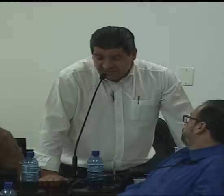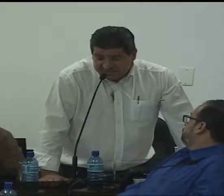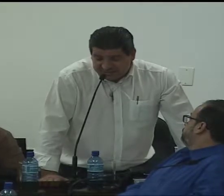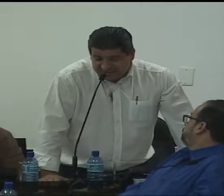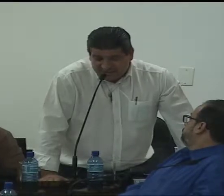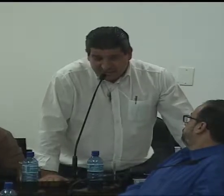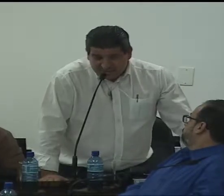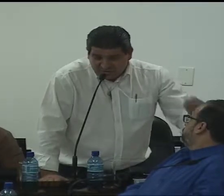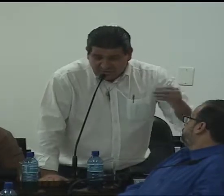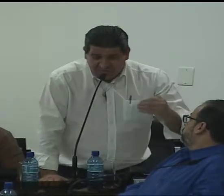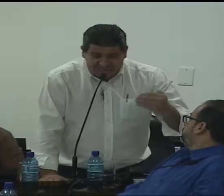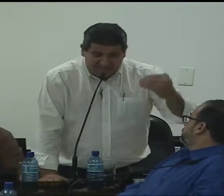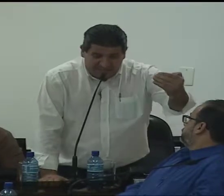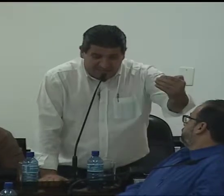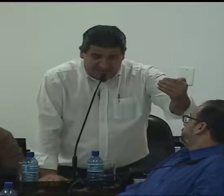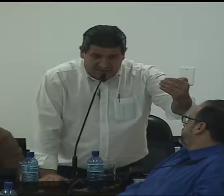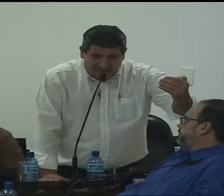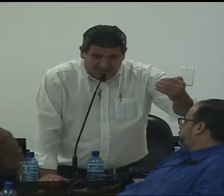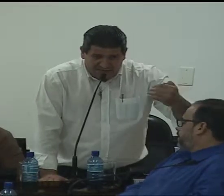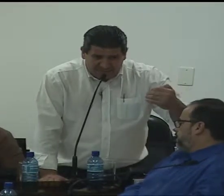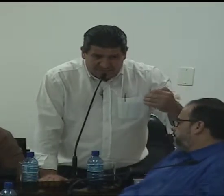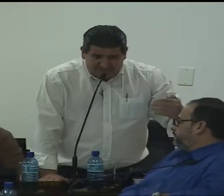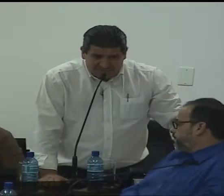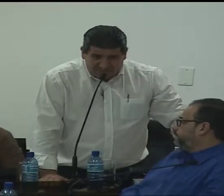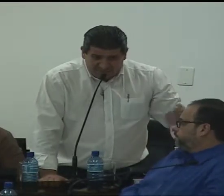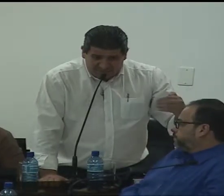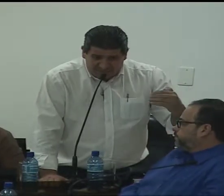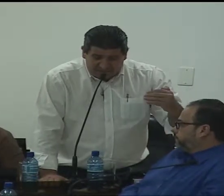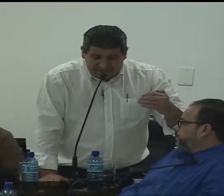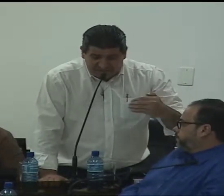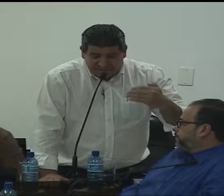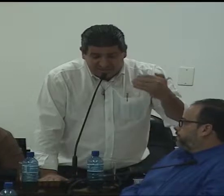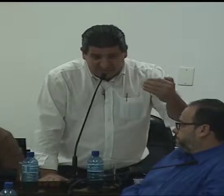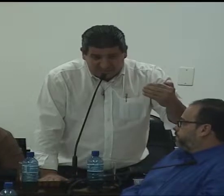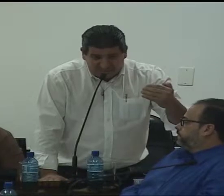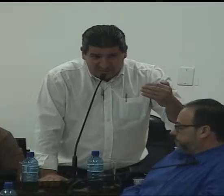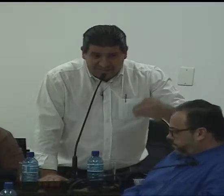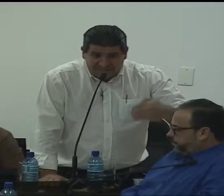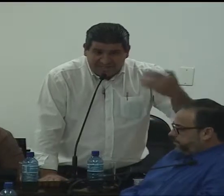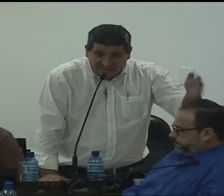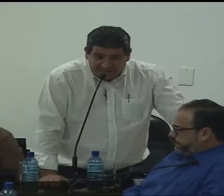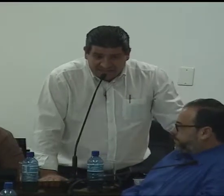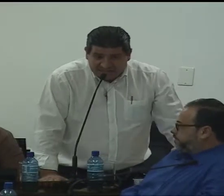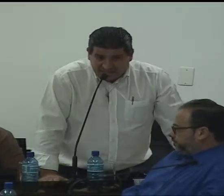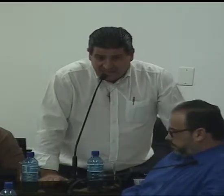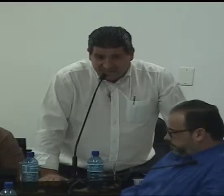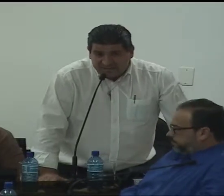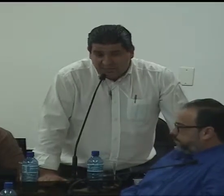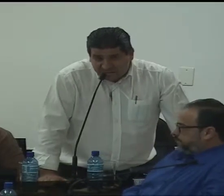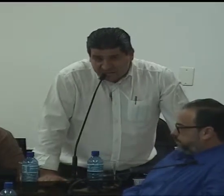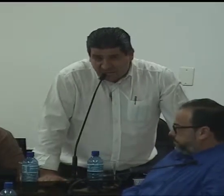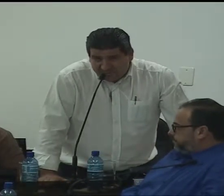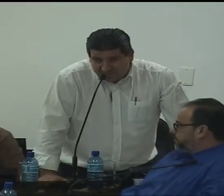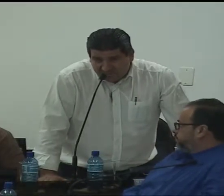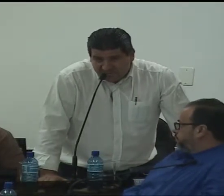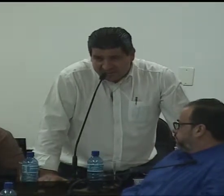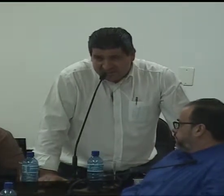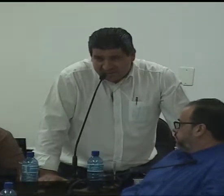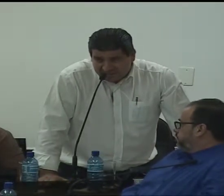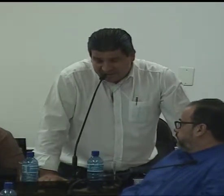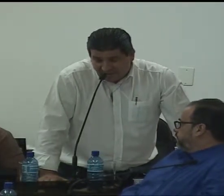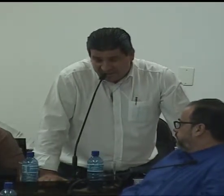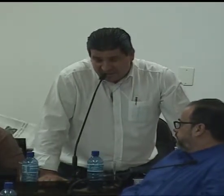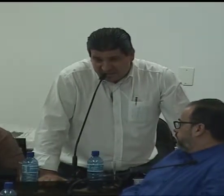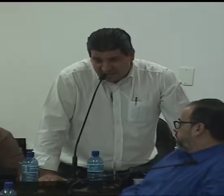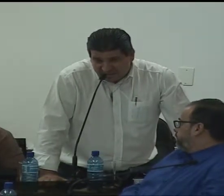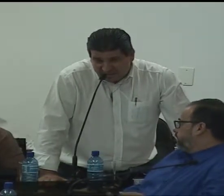que tem dois radares. Só que a hora que passa o radar, é mais de 800 metros, aí acelera mais ainda. Então, o perigo aumenta, porque diz que tem